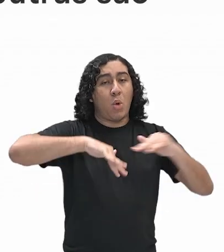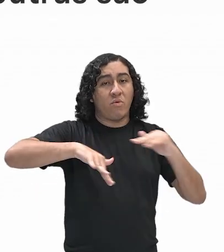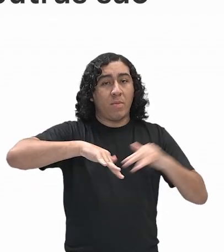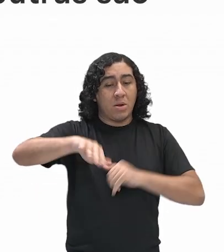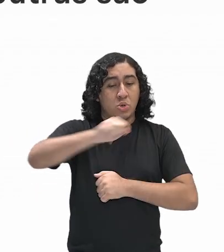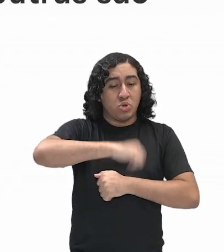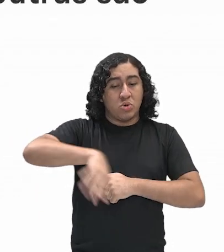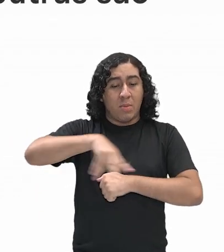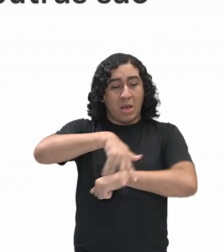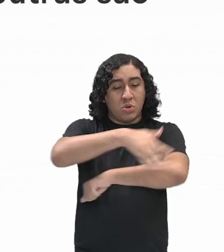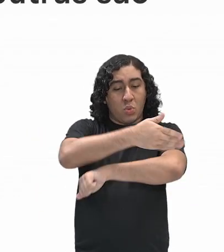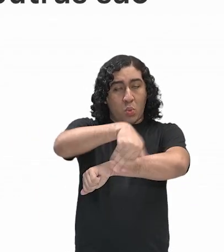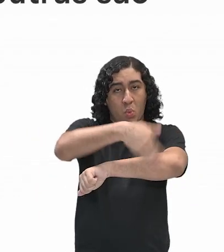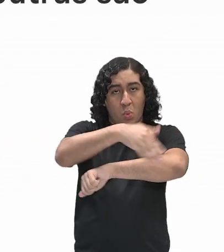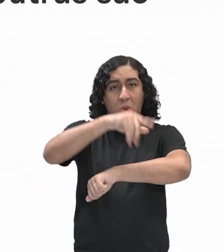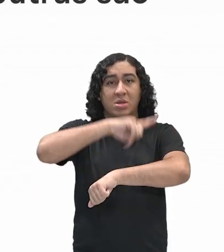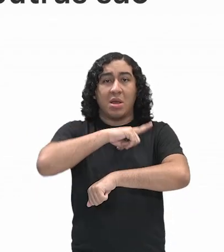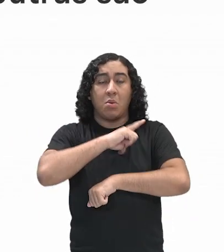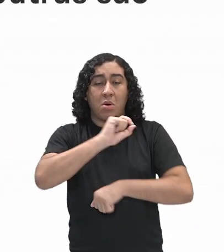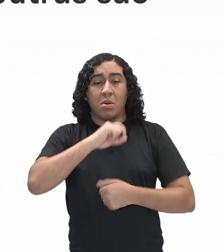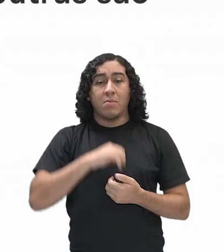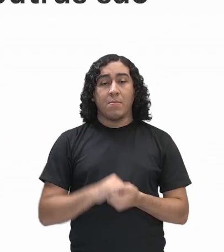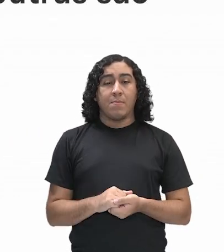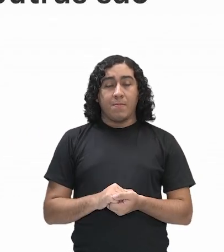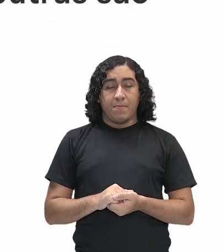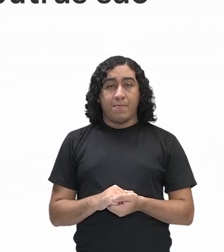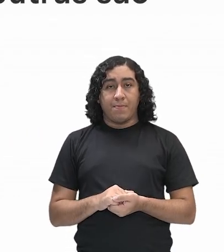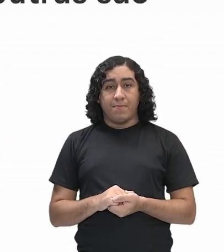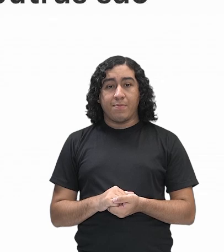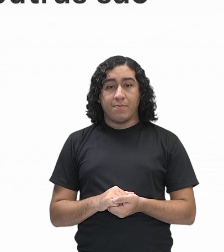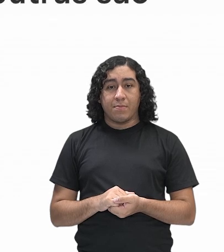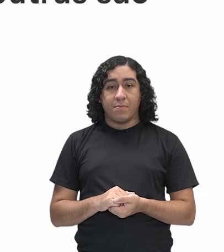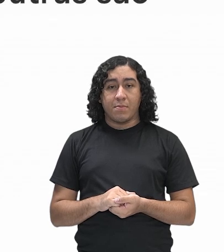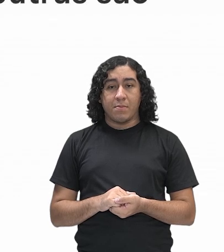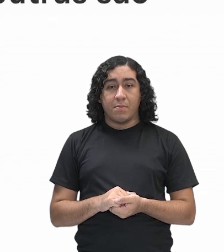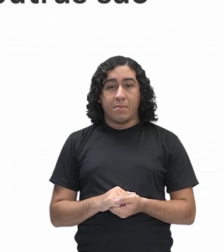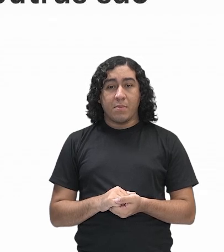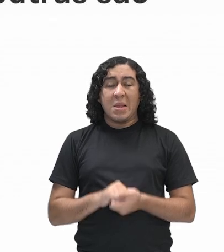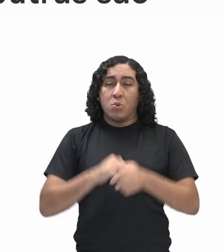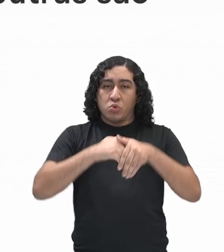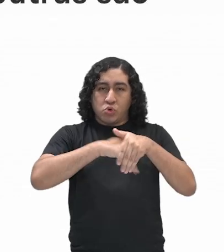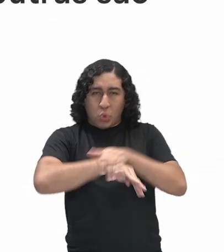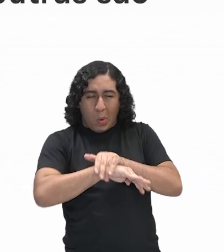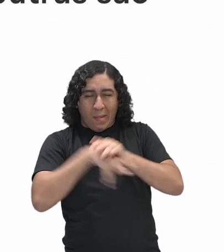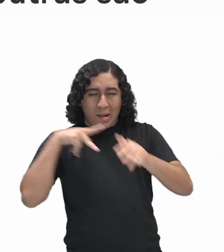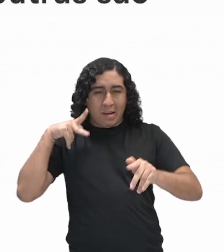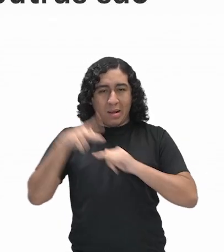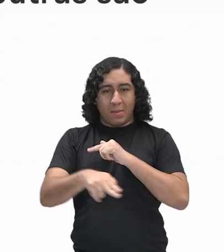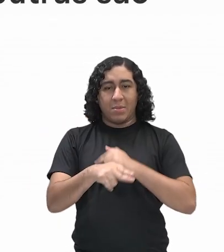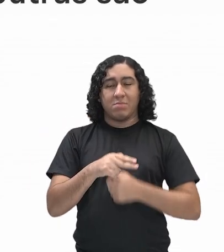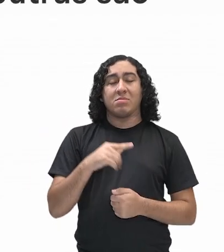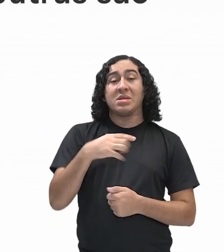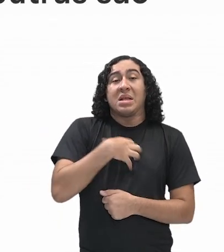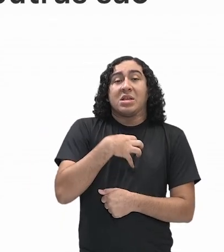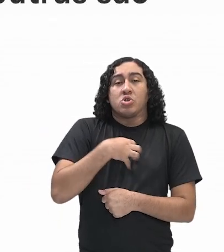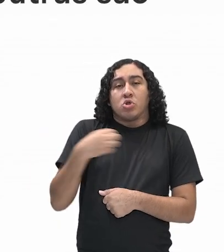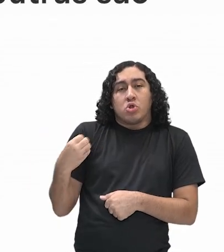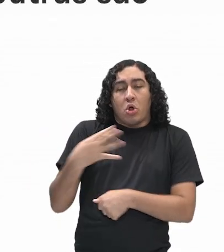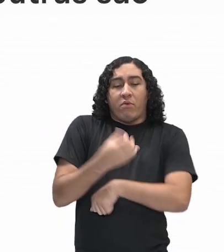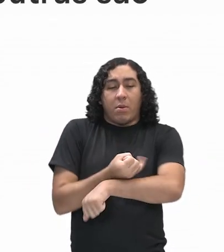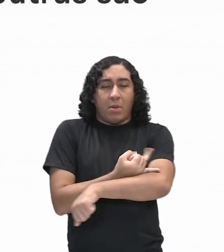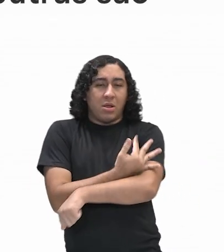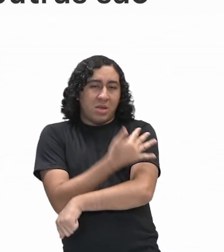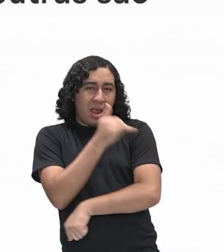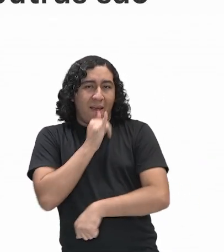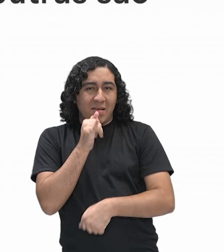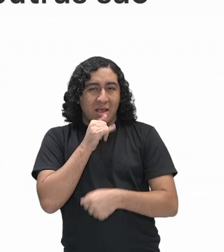extrair deles as experiências de quebra de rotina e experimentar novas sensações, como o